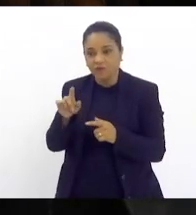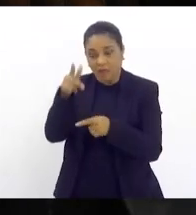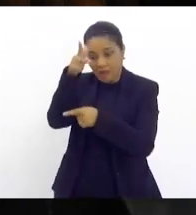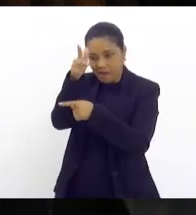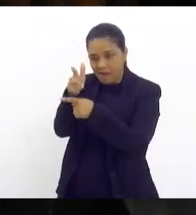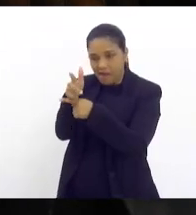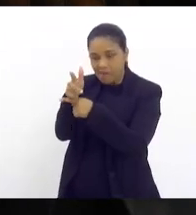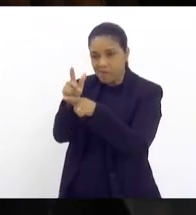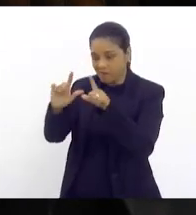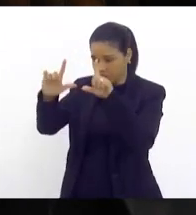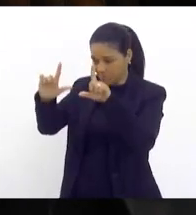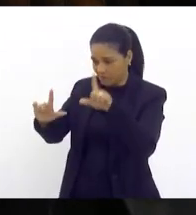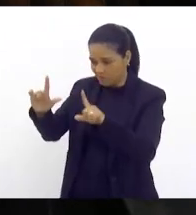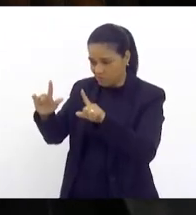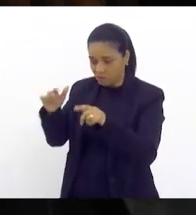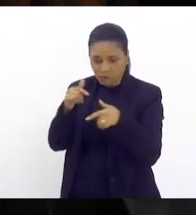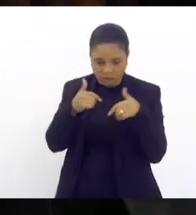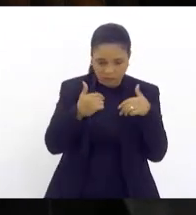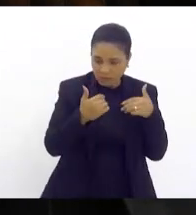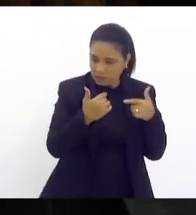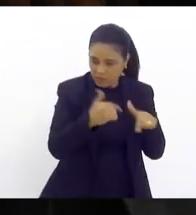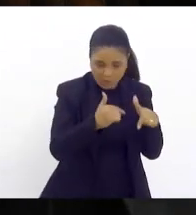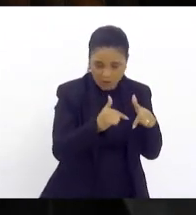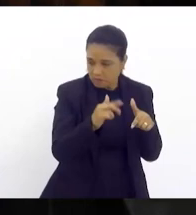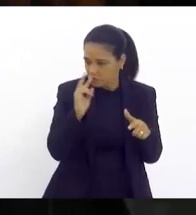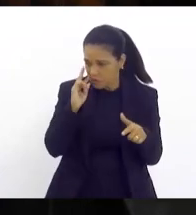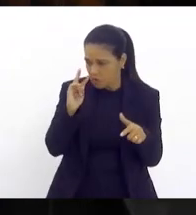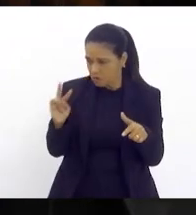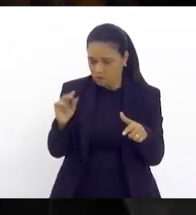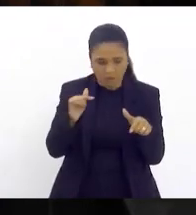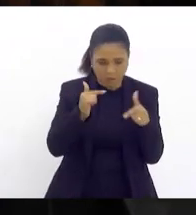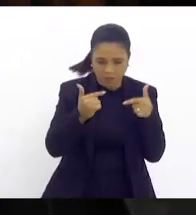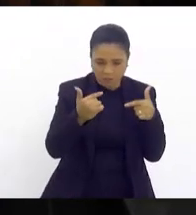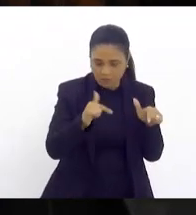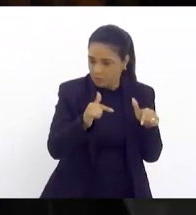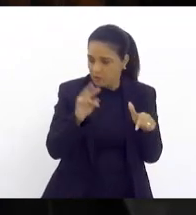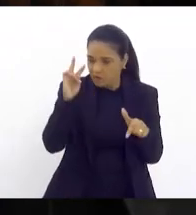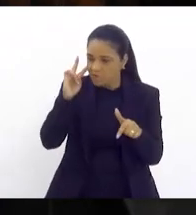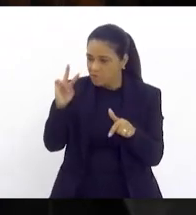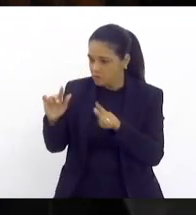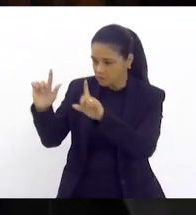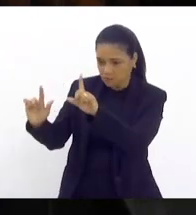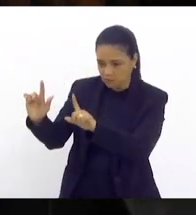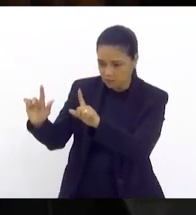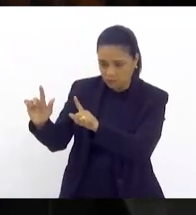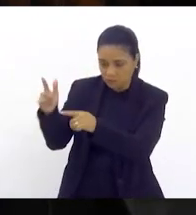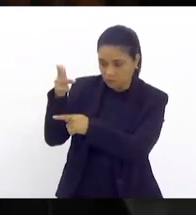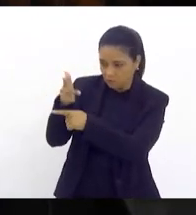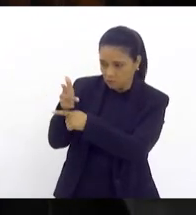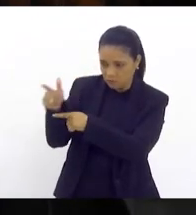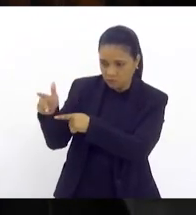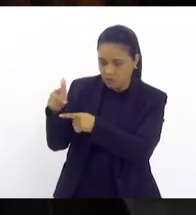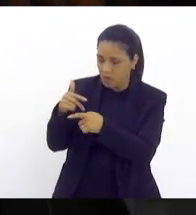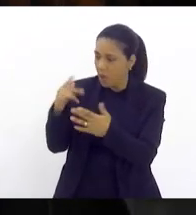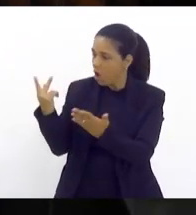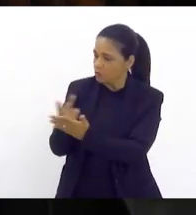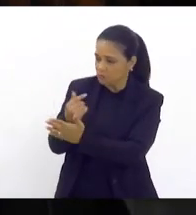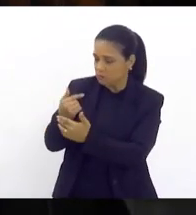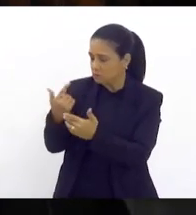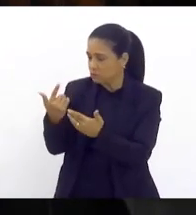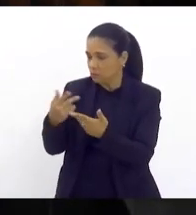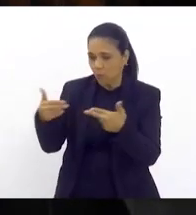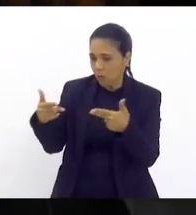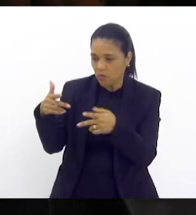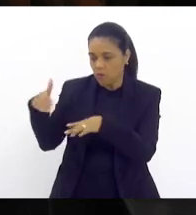dele trabalhando e olhando para tela de vídeo para ver se tem alguma coisa acontecendo nos corredores